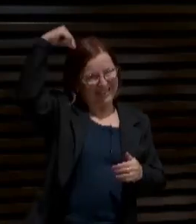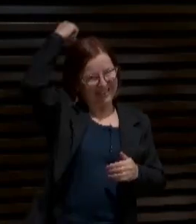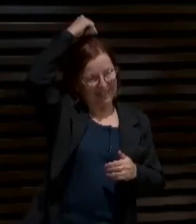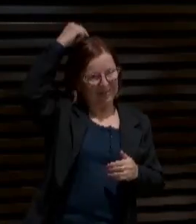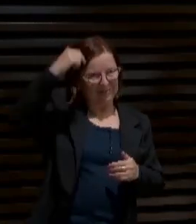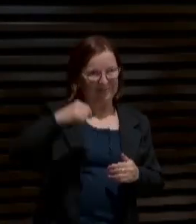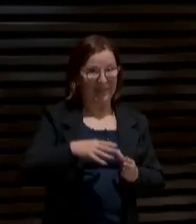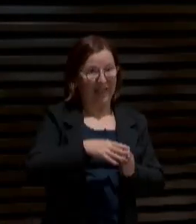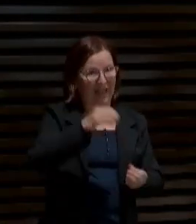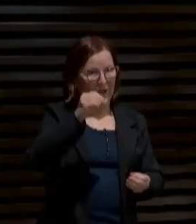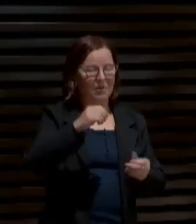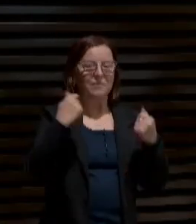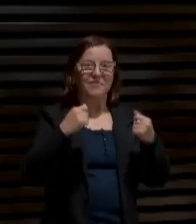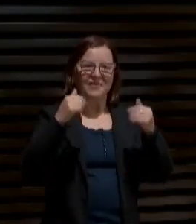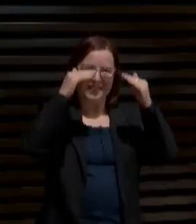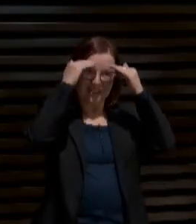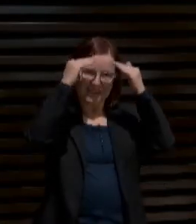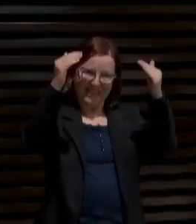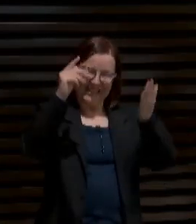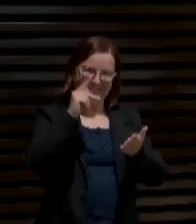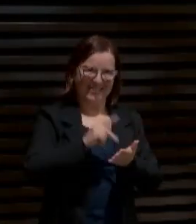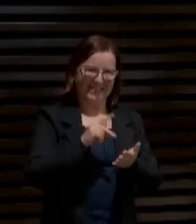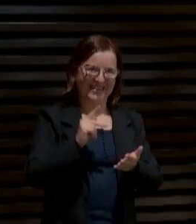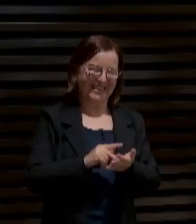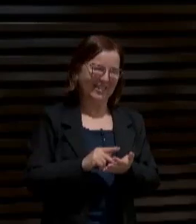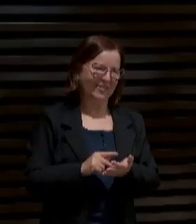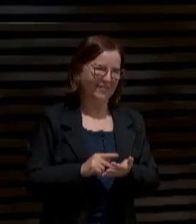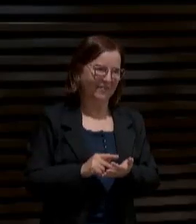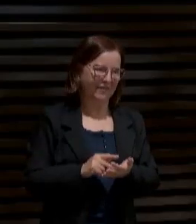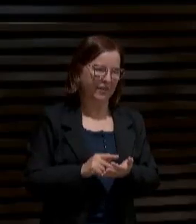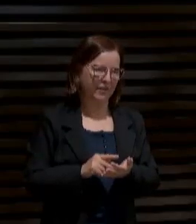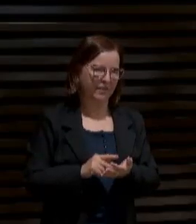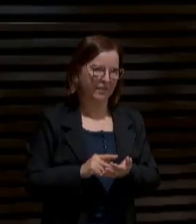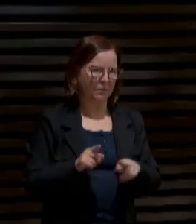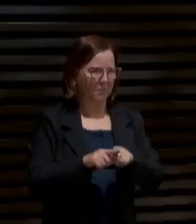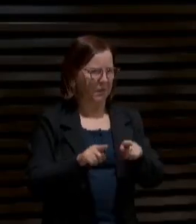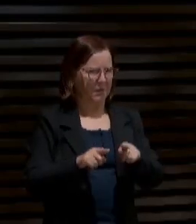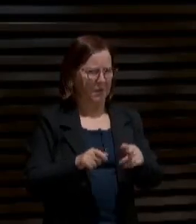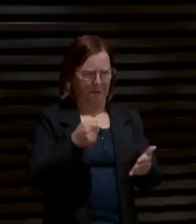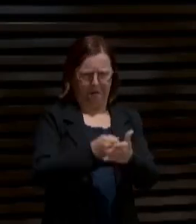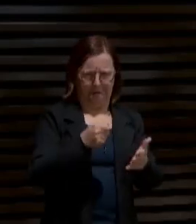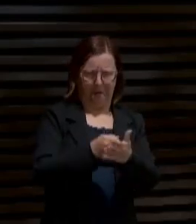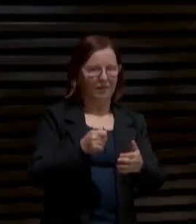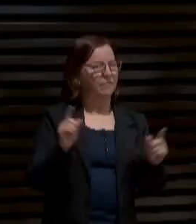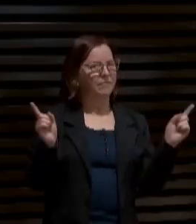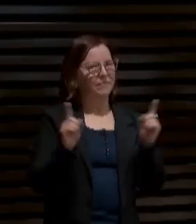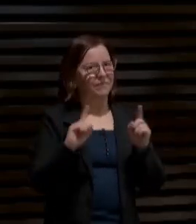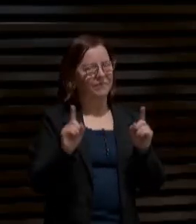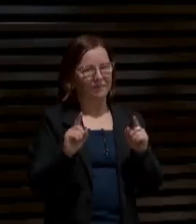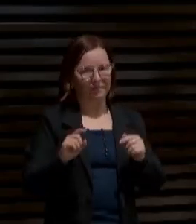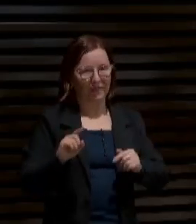salva precisar obedecer a verdade é mas não é por imposição meu irmão você não vai